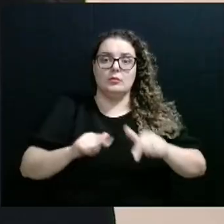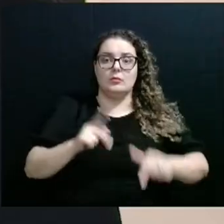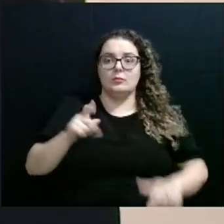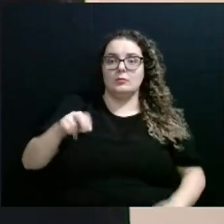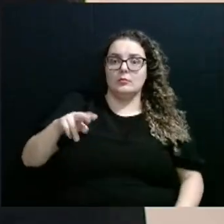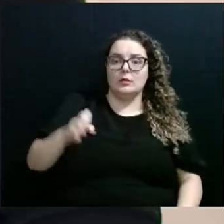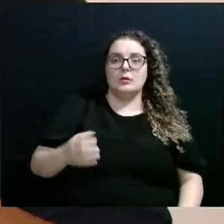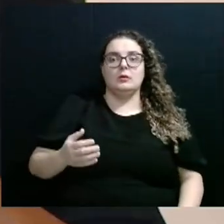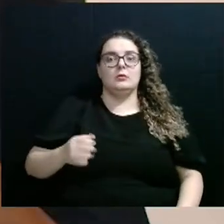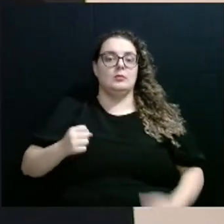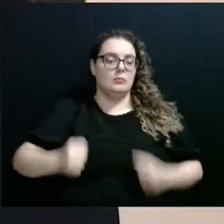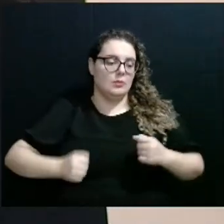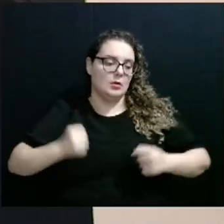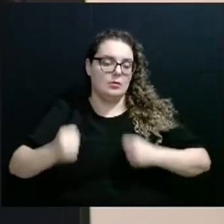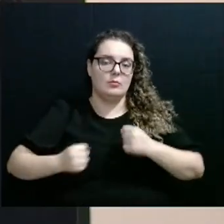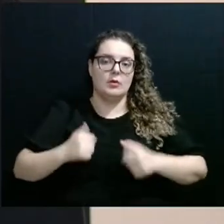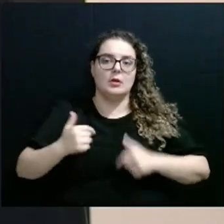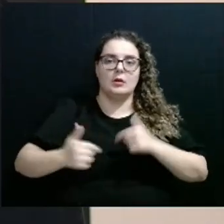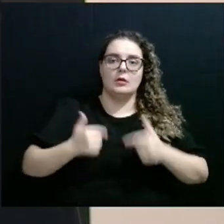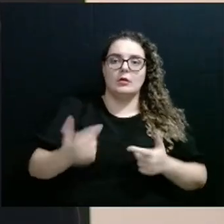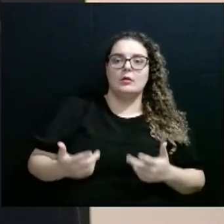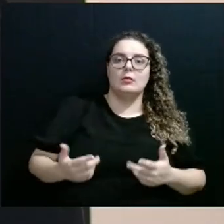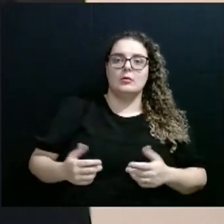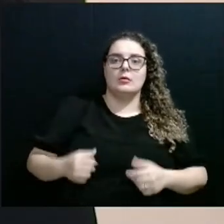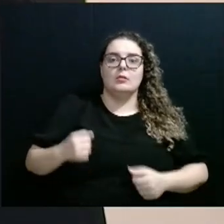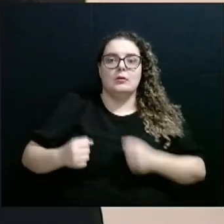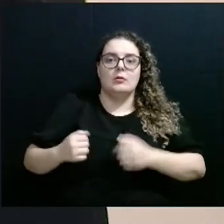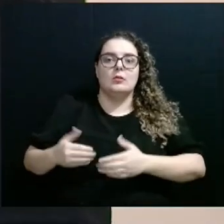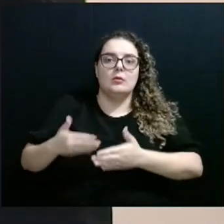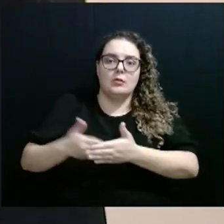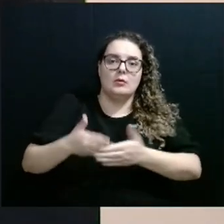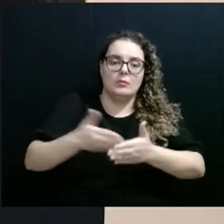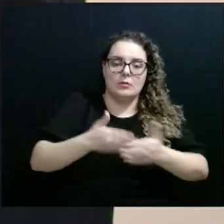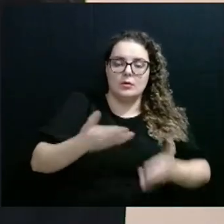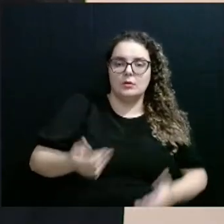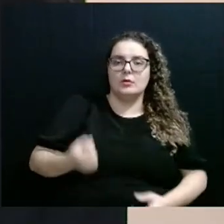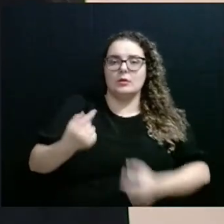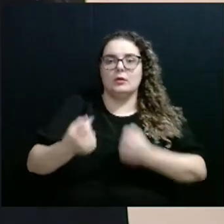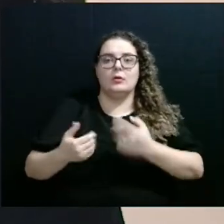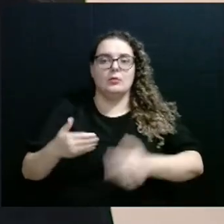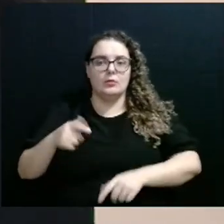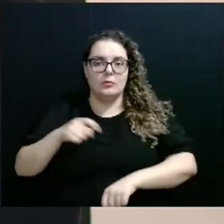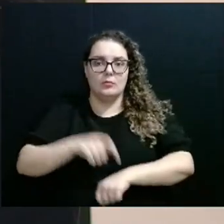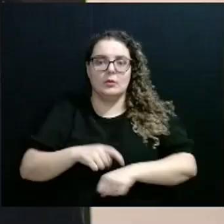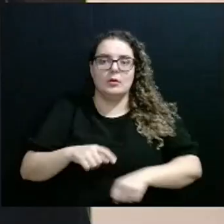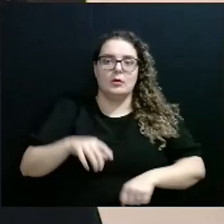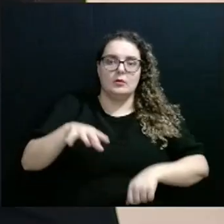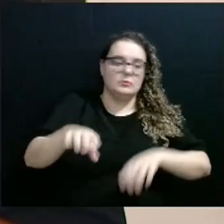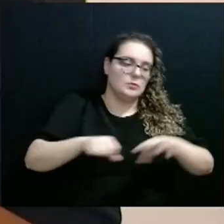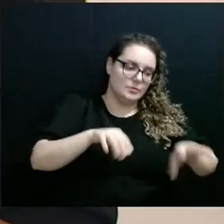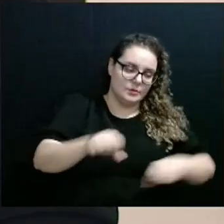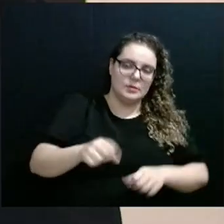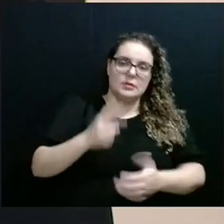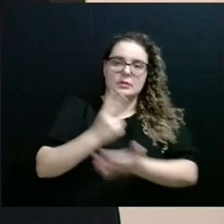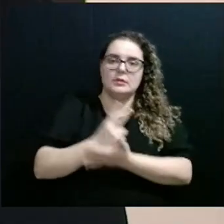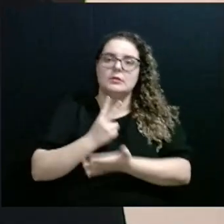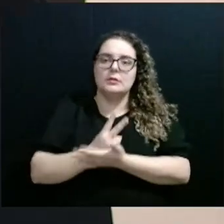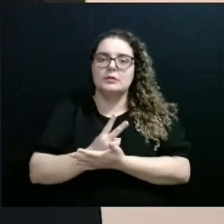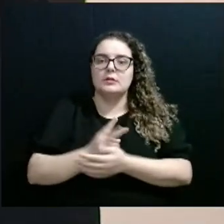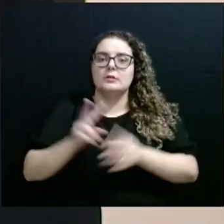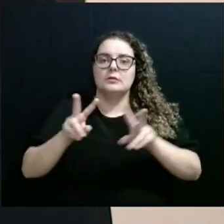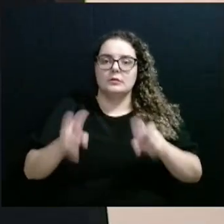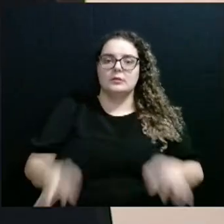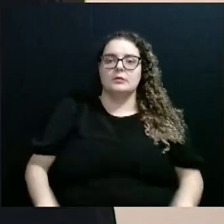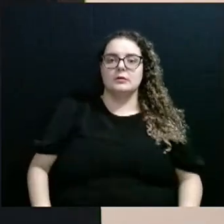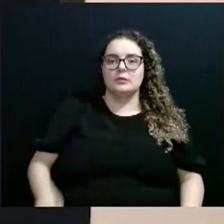poder trabalhar com corrida de obstáculos em alguns momentos, algumas corridas de pega-pega, né? Mas sempre voltado para essa temática, sempre usando essas brincadeiras